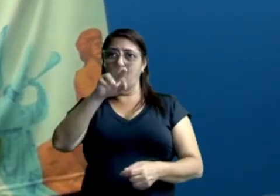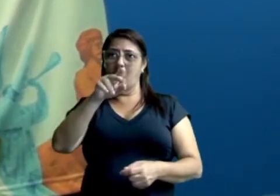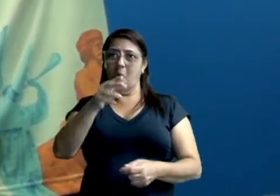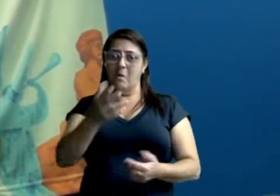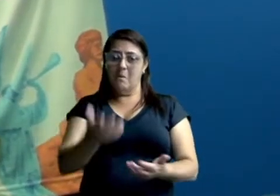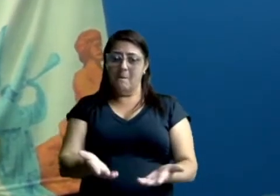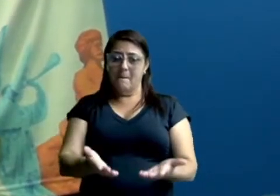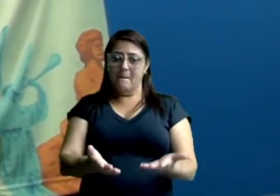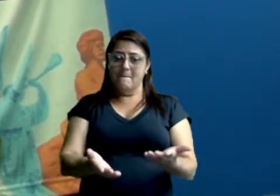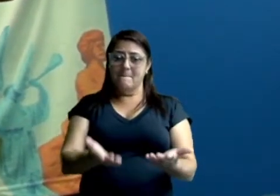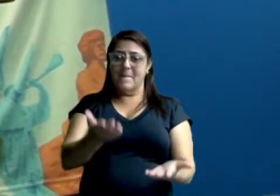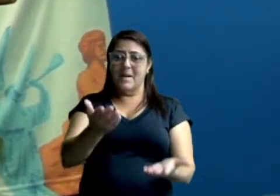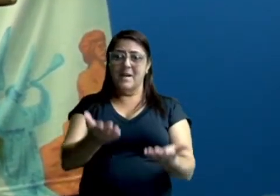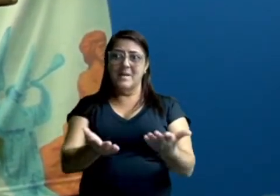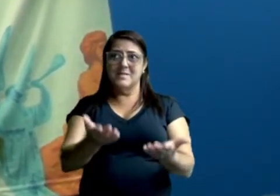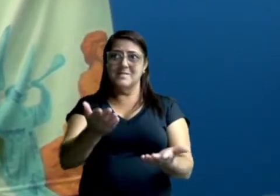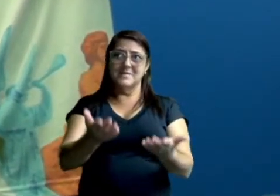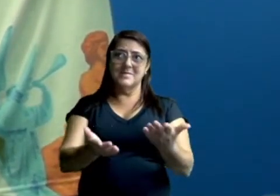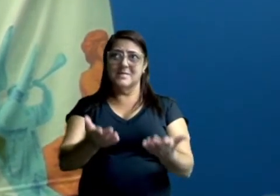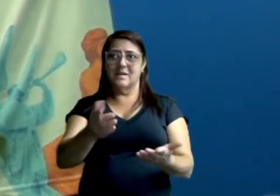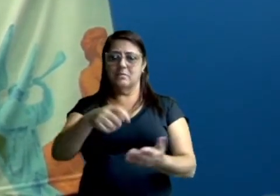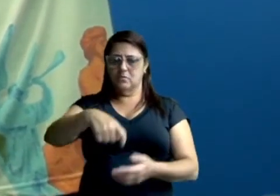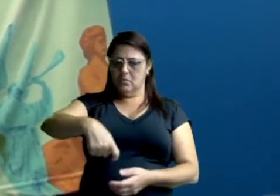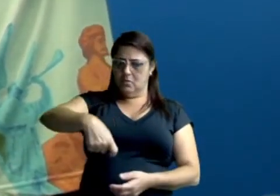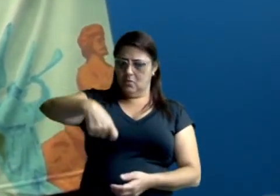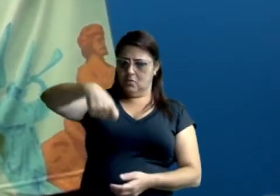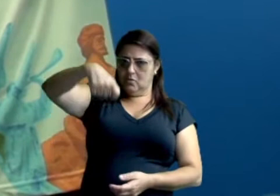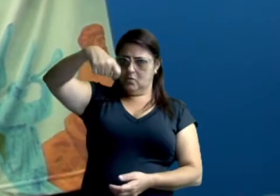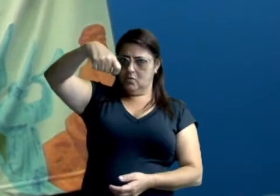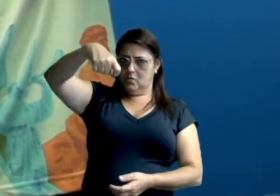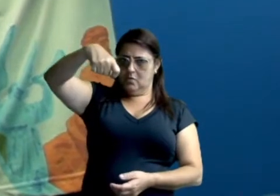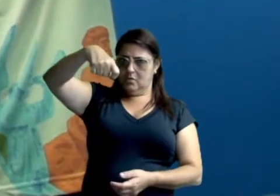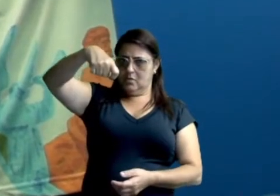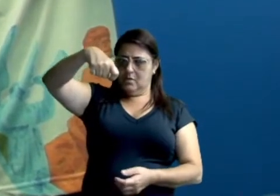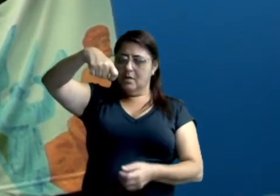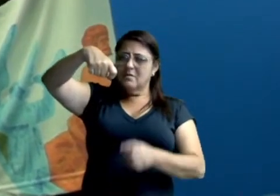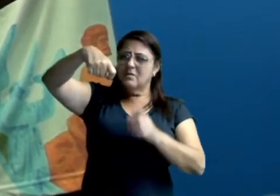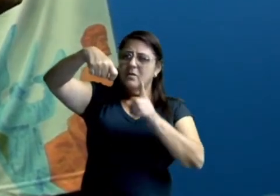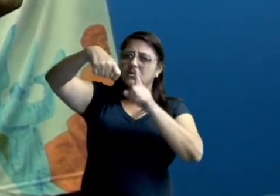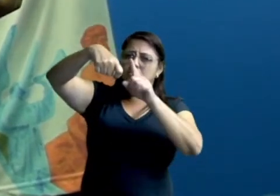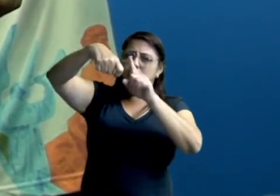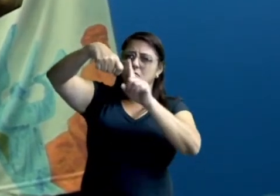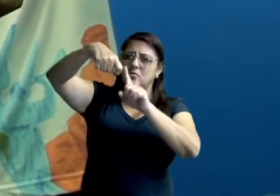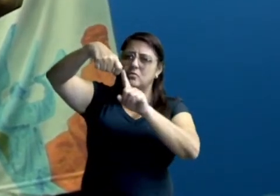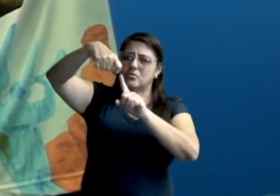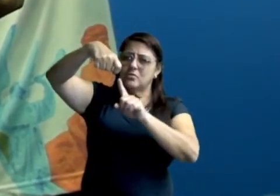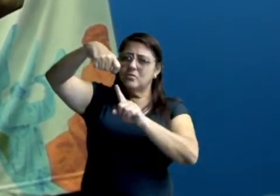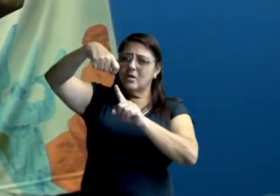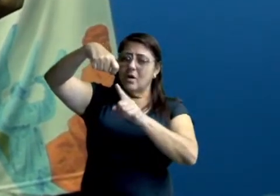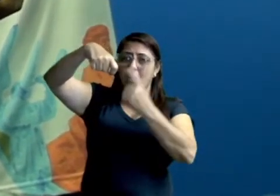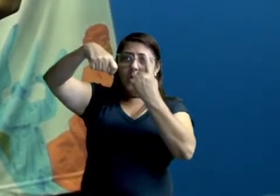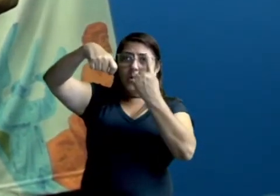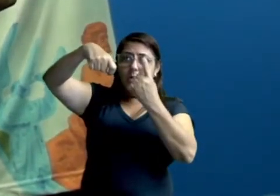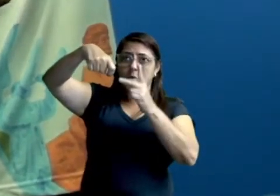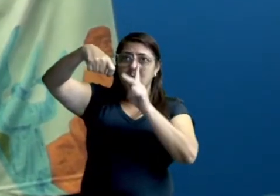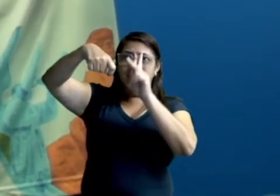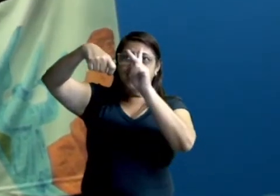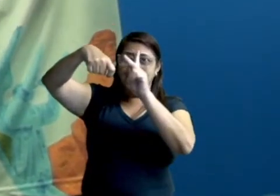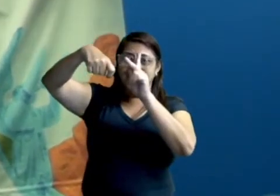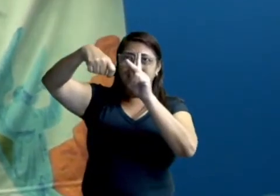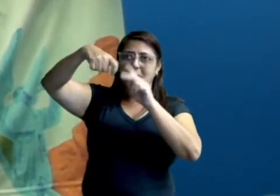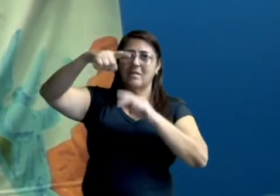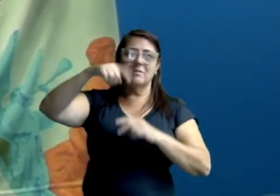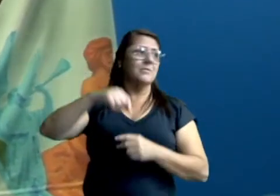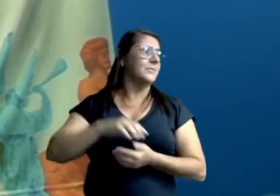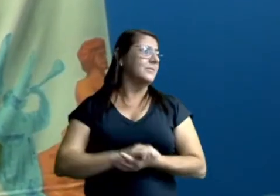ó, balança de dedo, tá? Ele vai colocar aqui a macaxeira e aqui vai dizer quantos quilos deu. É uma balança de